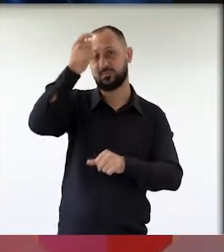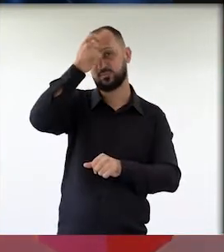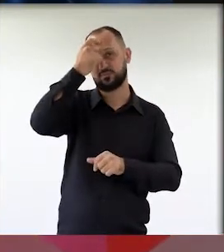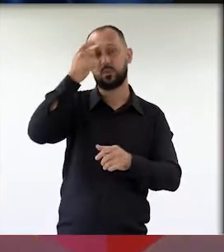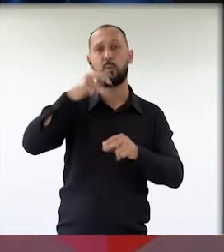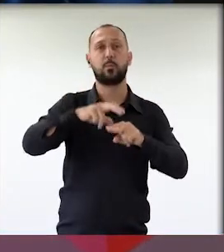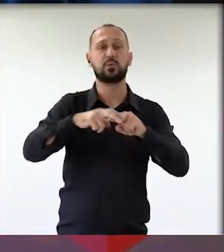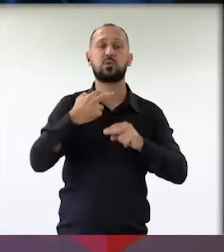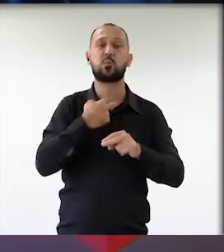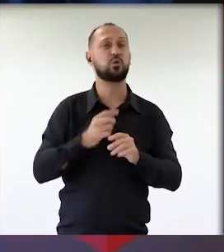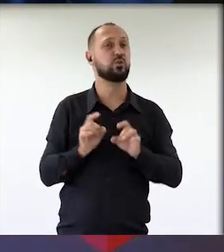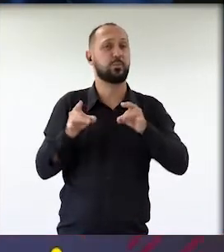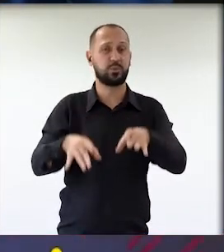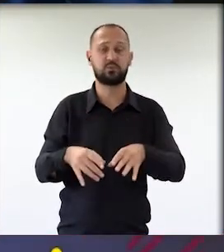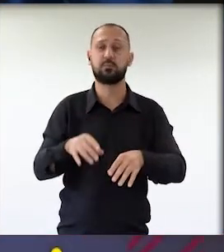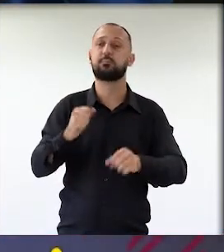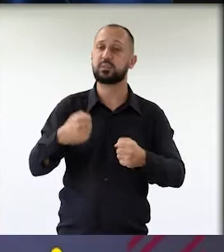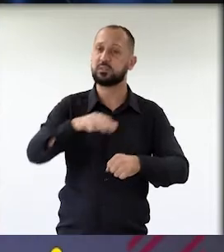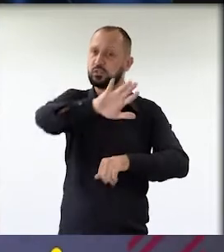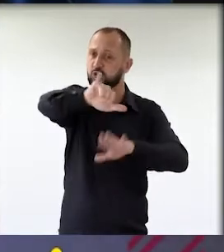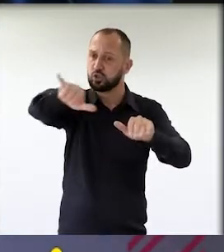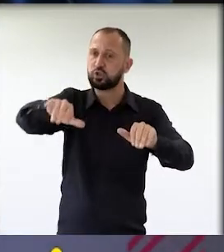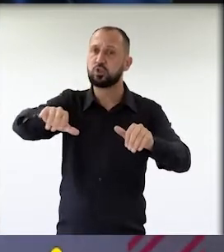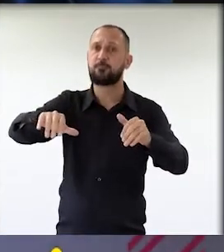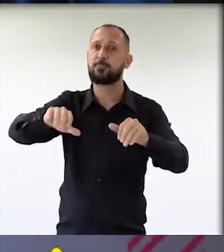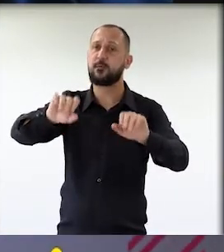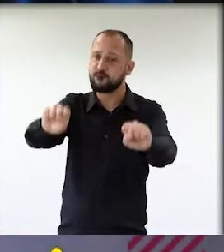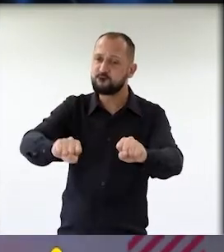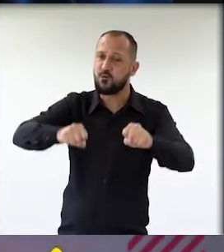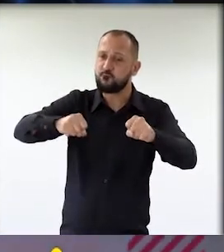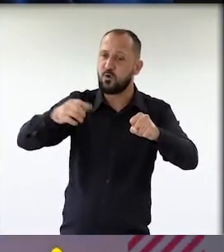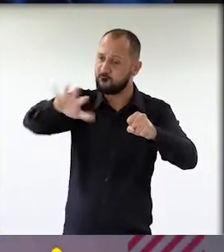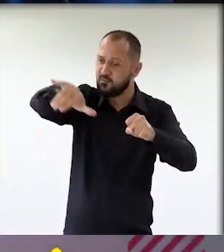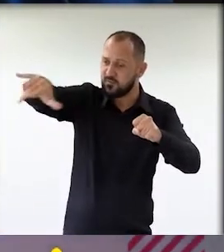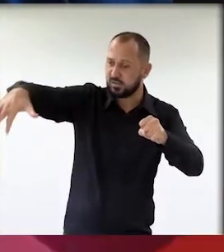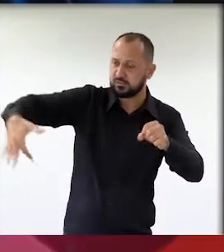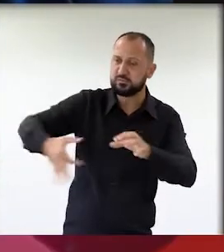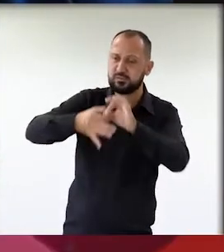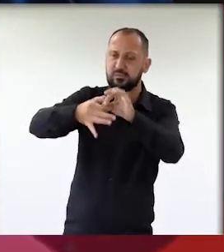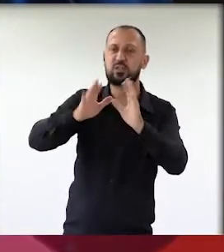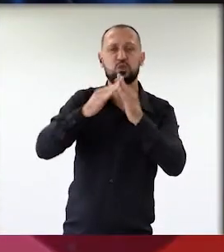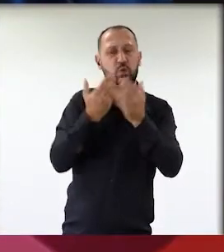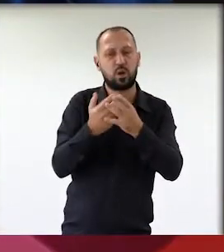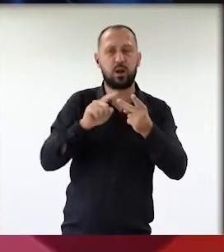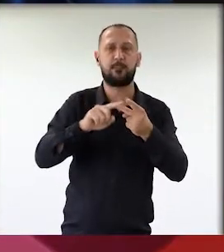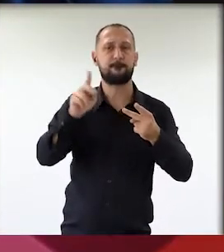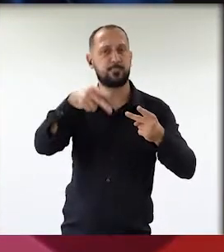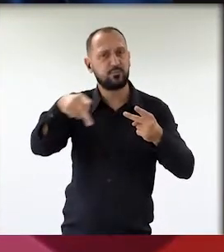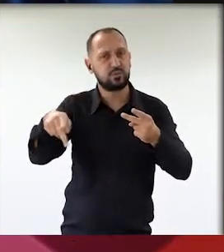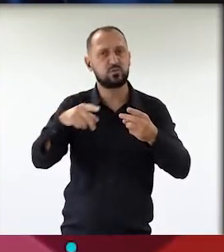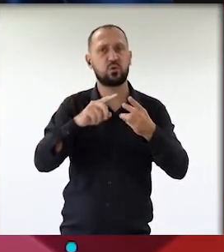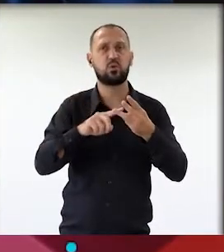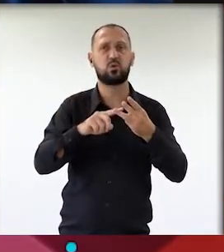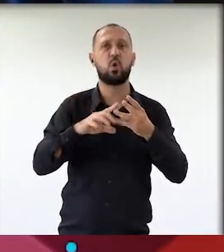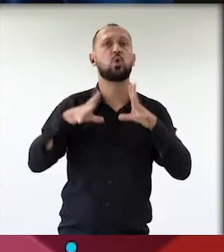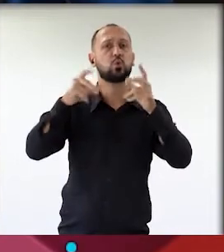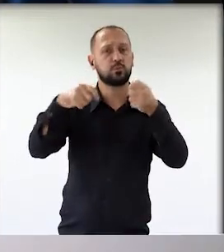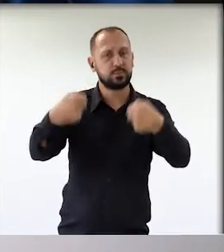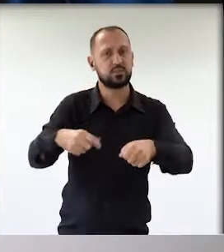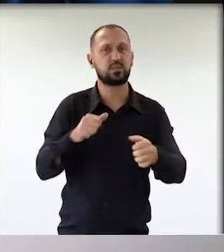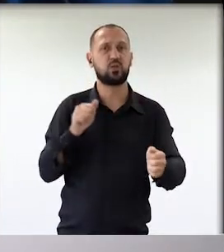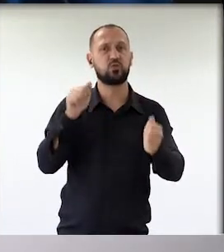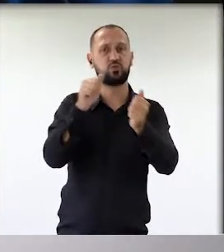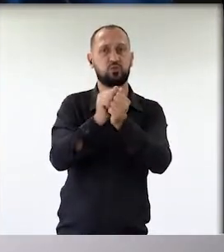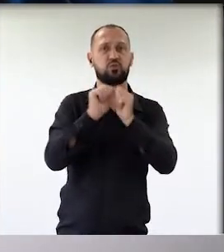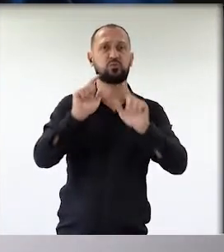por isso que a gente não pode desistir, a gente tem que unir forças entre todos os envolvidos, rede escolar, professores,